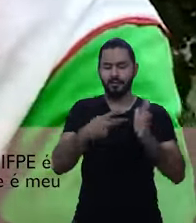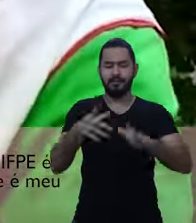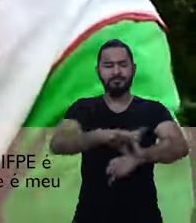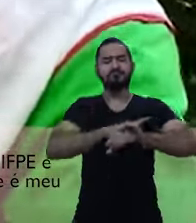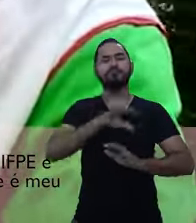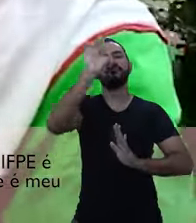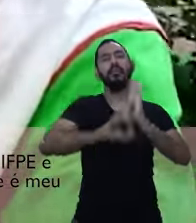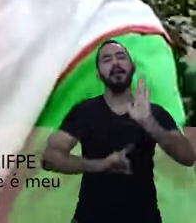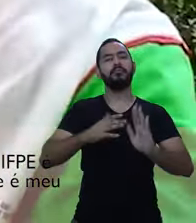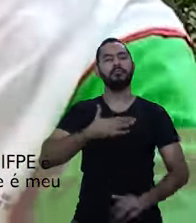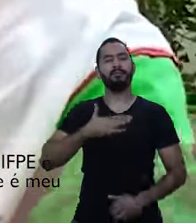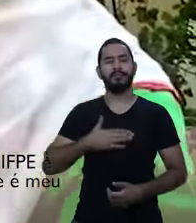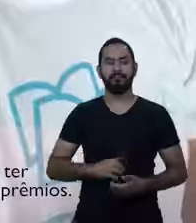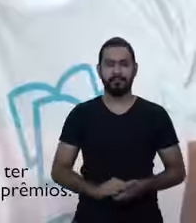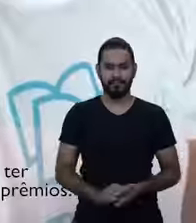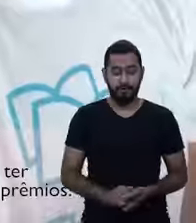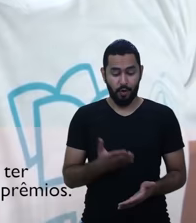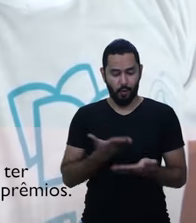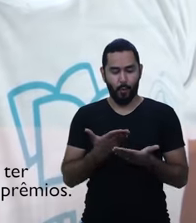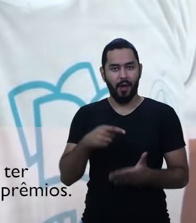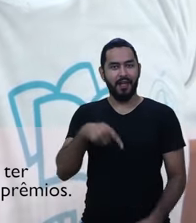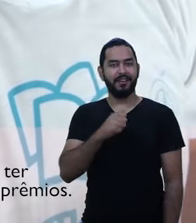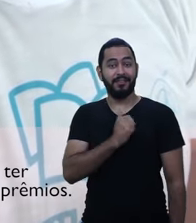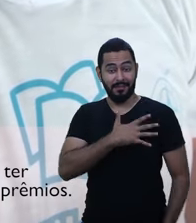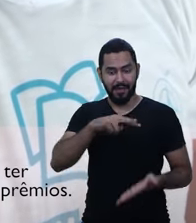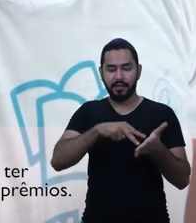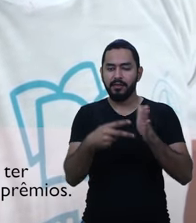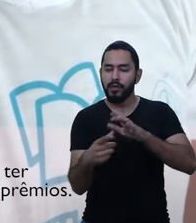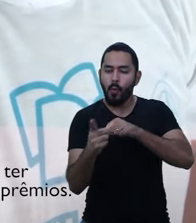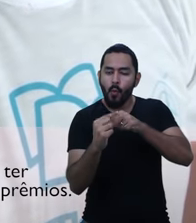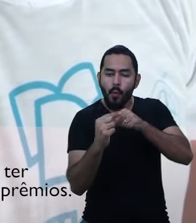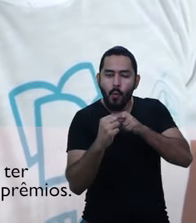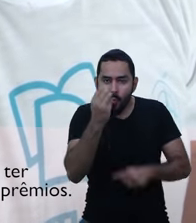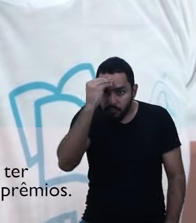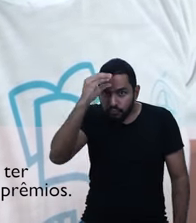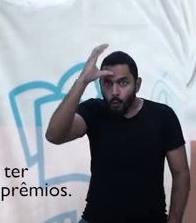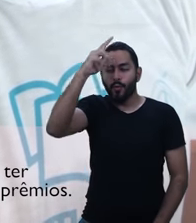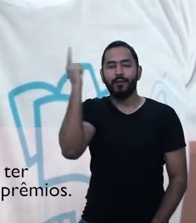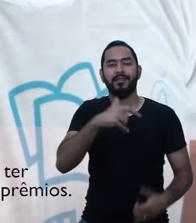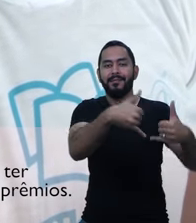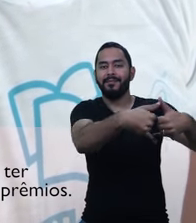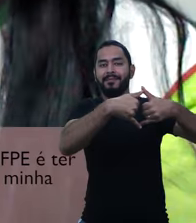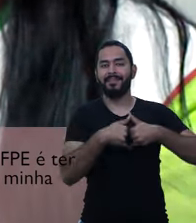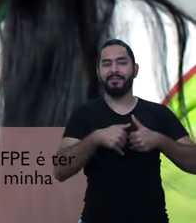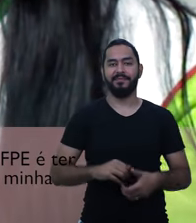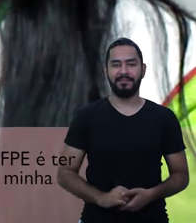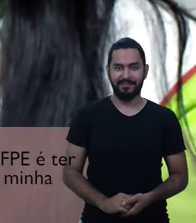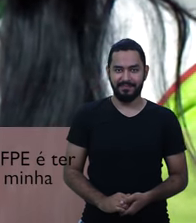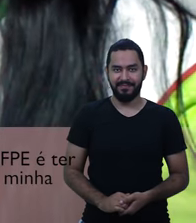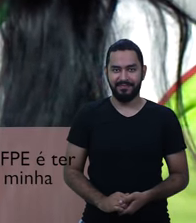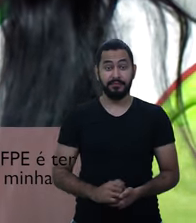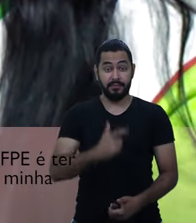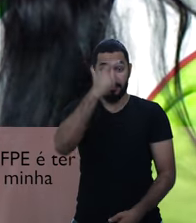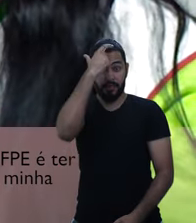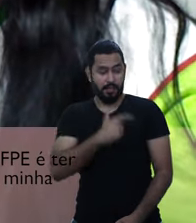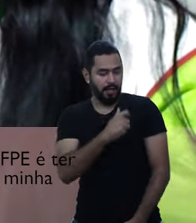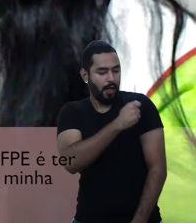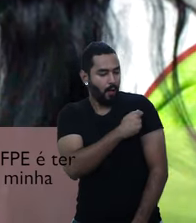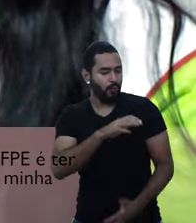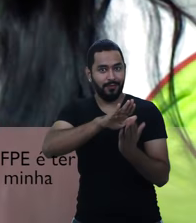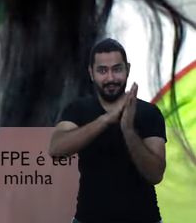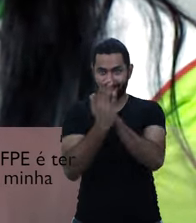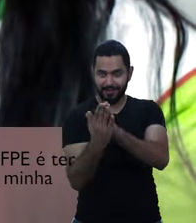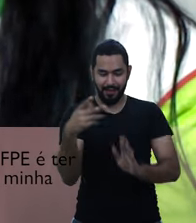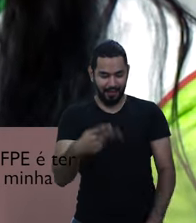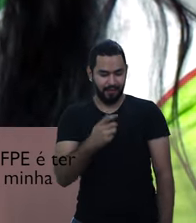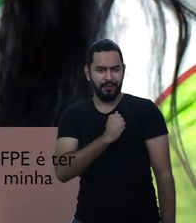é ocupar um espaço que é meu de direito. Ser estudante do IFPE é ter base para poder ganhar muitos prêmios. Ser estudante mulher